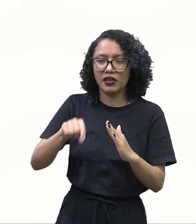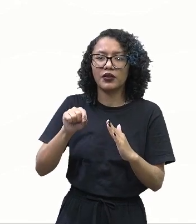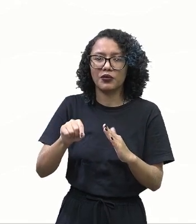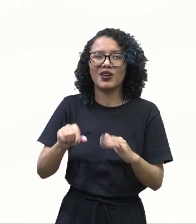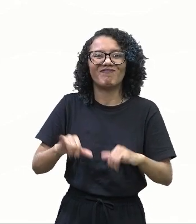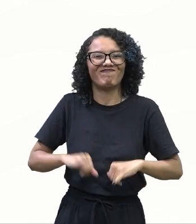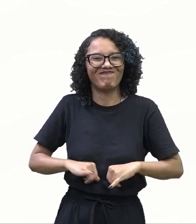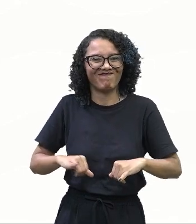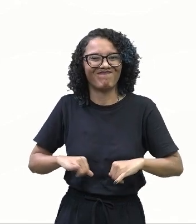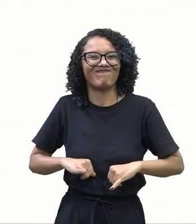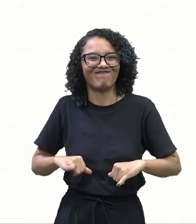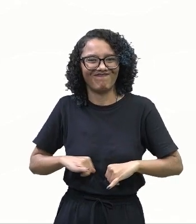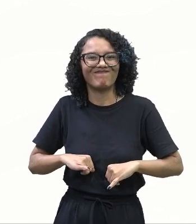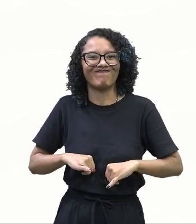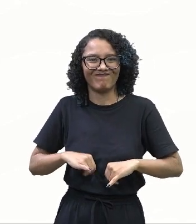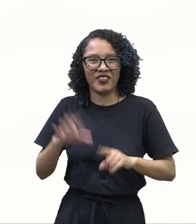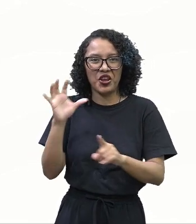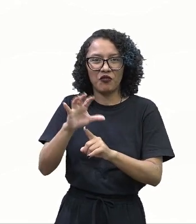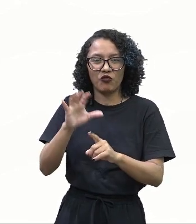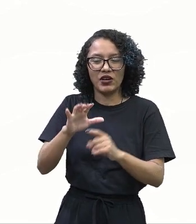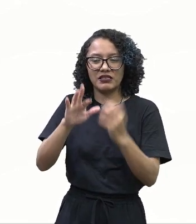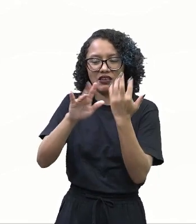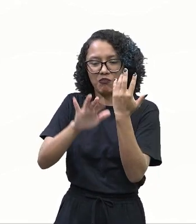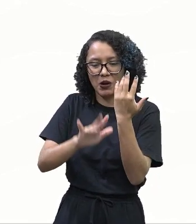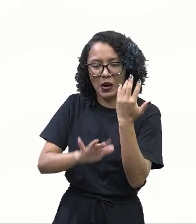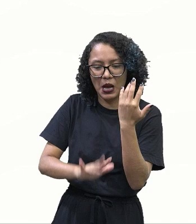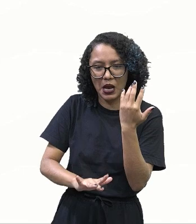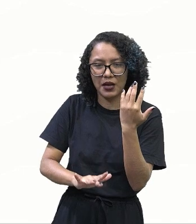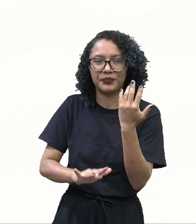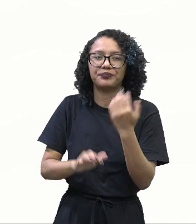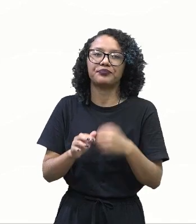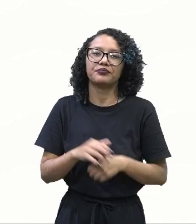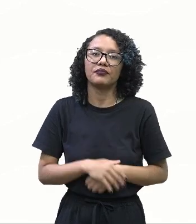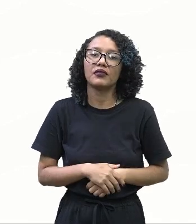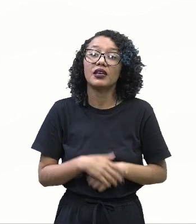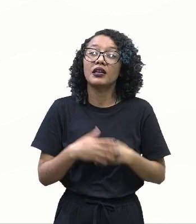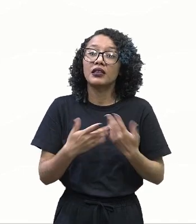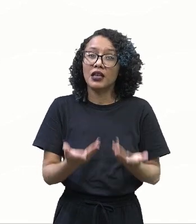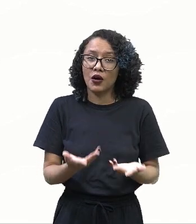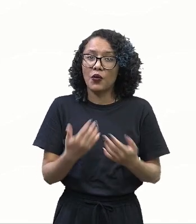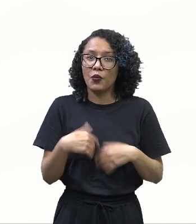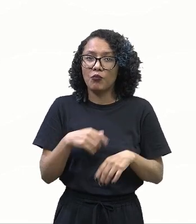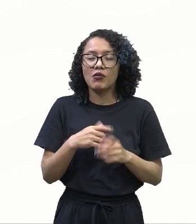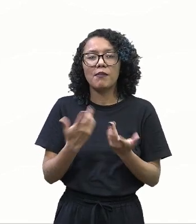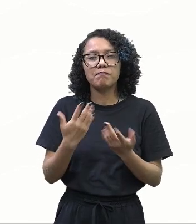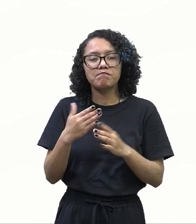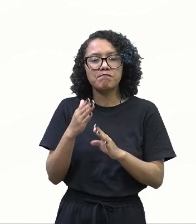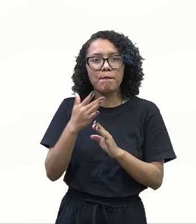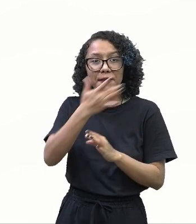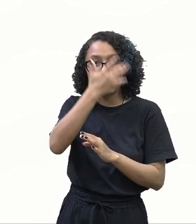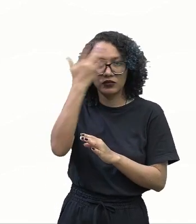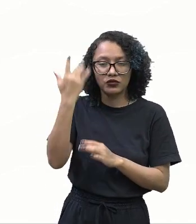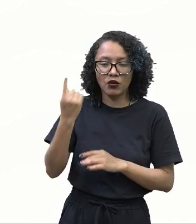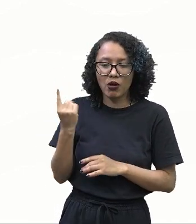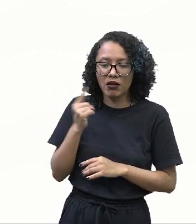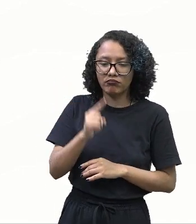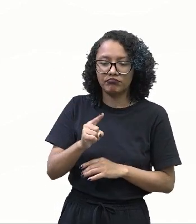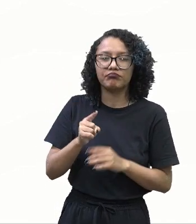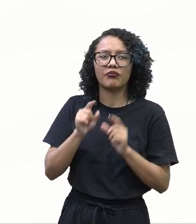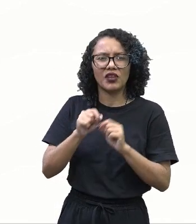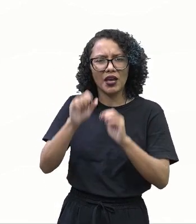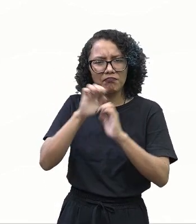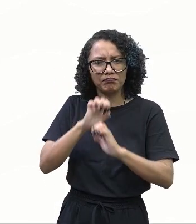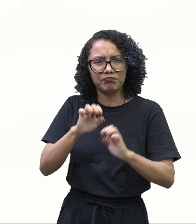efeitos dessa seca. E aí encontraram uma pessoa que falava para eles de melhores condições de